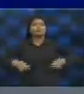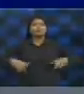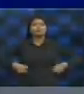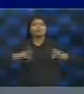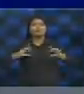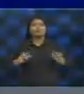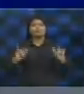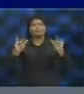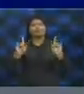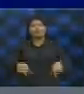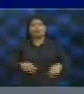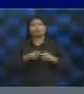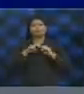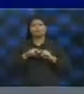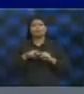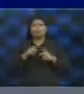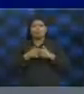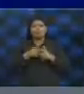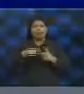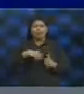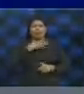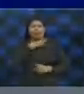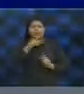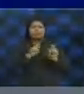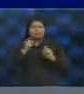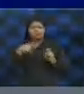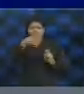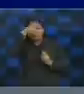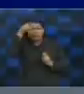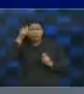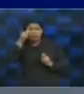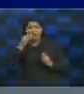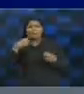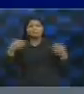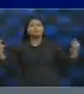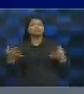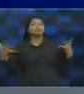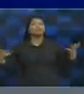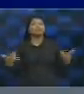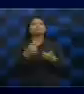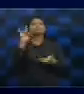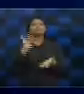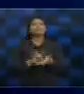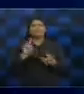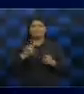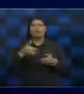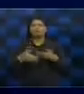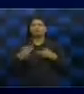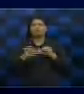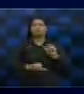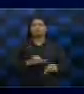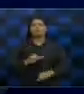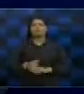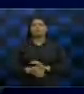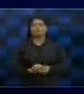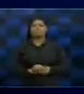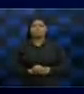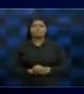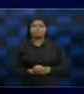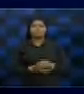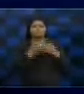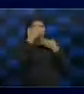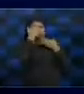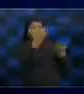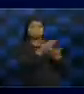não é crise, o problema é qualidade no gasto público, mas isso tem dia e hora para mudar. Muito obrigado aos dois candidatos,